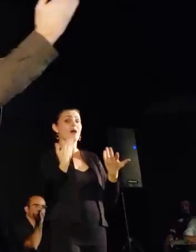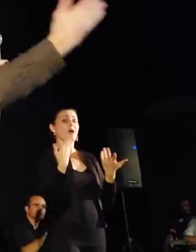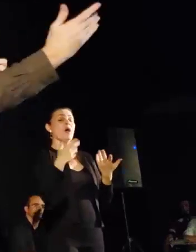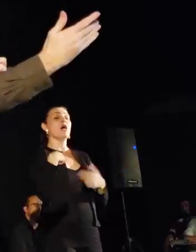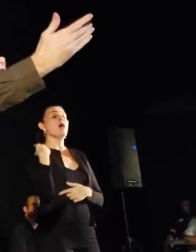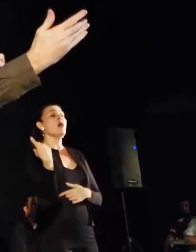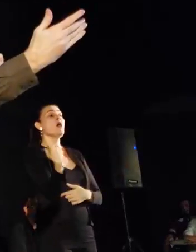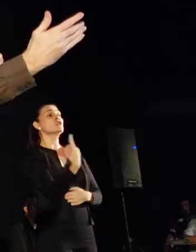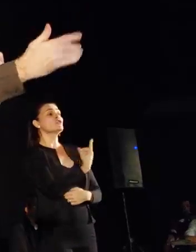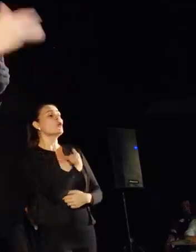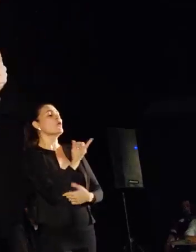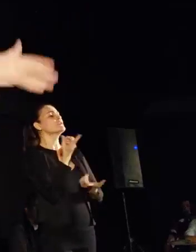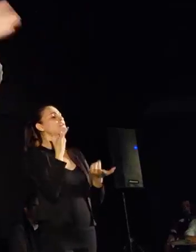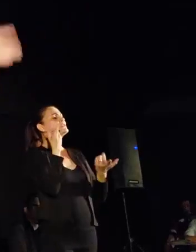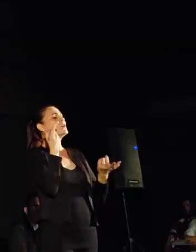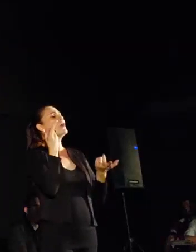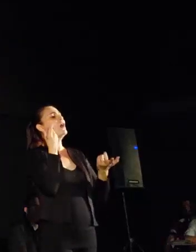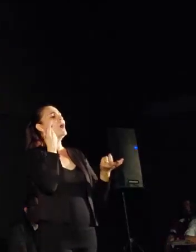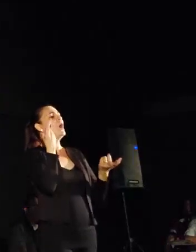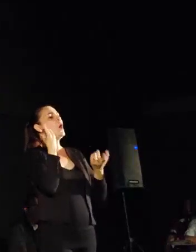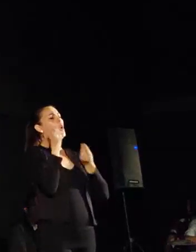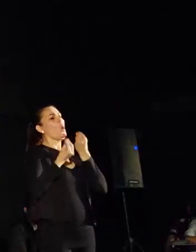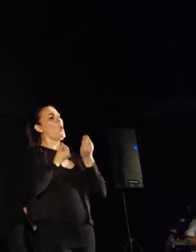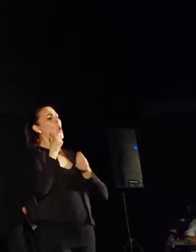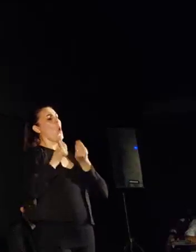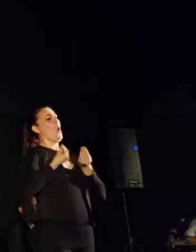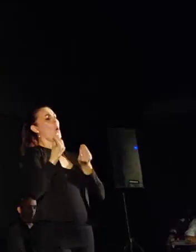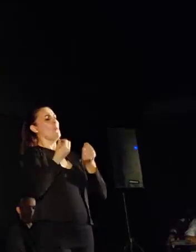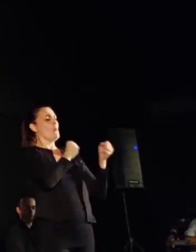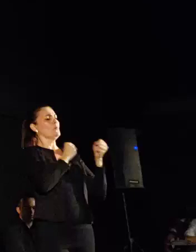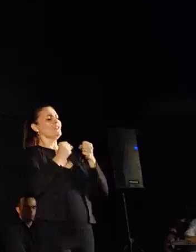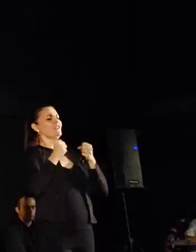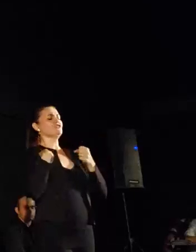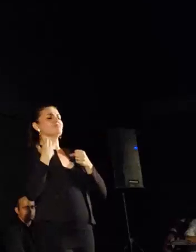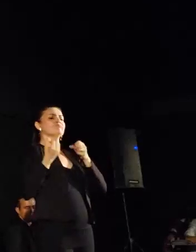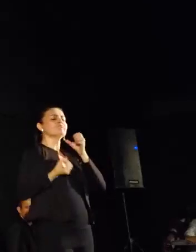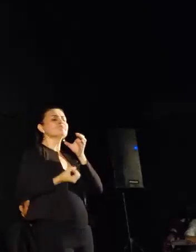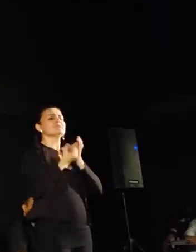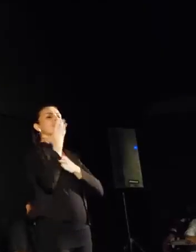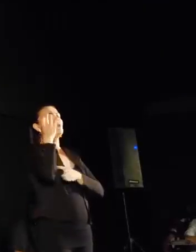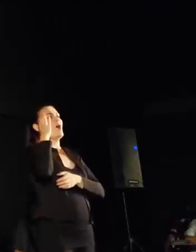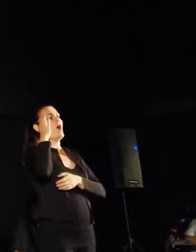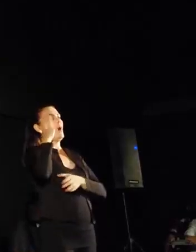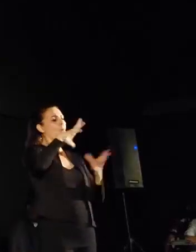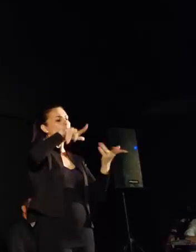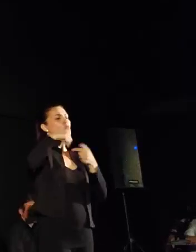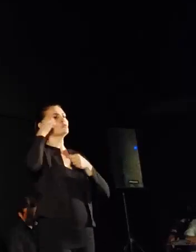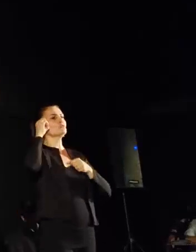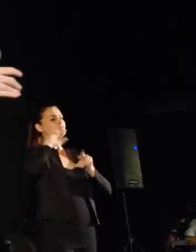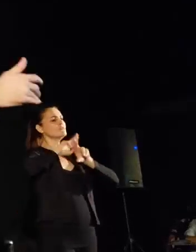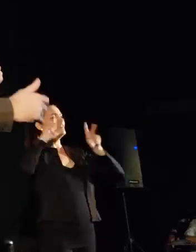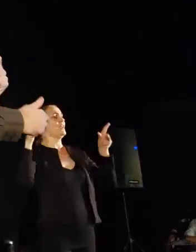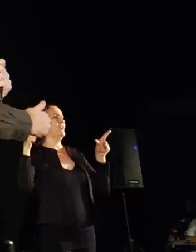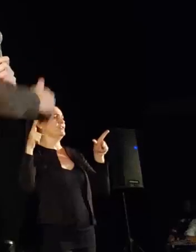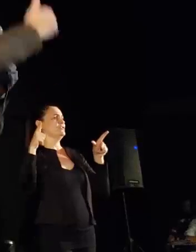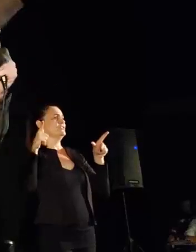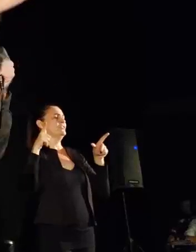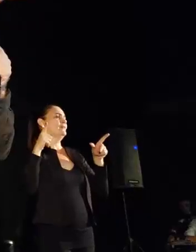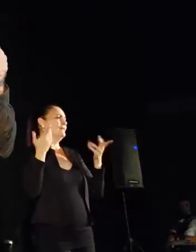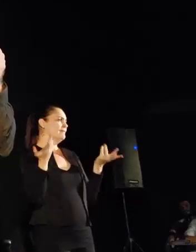sendo paralisada. Porque todo dia no presente tem um absurdo a comentar. Todo dia no presente tem